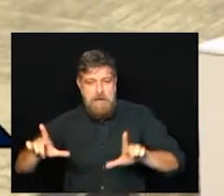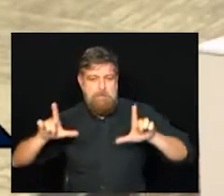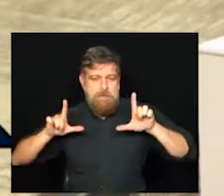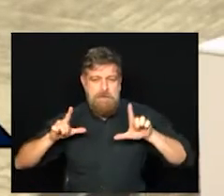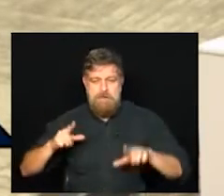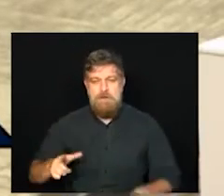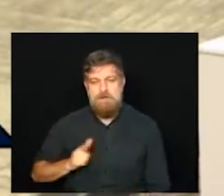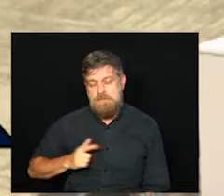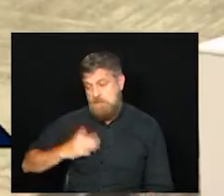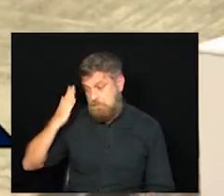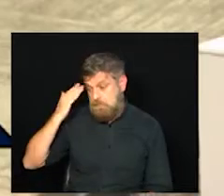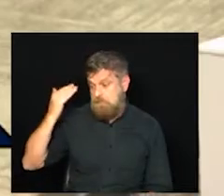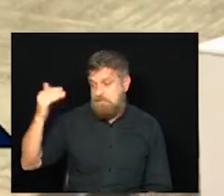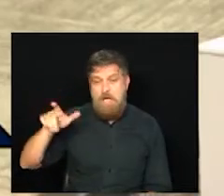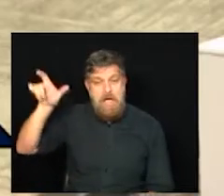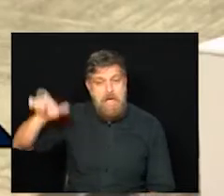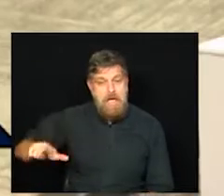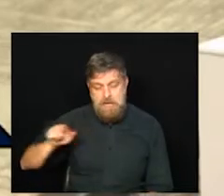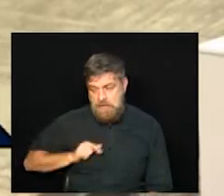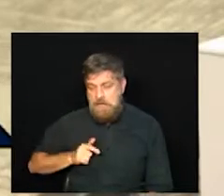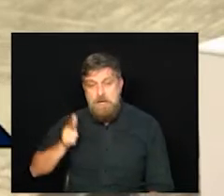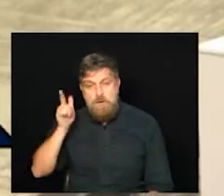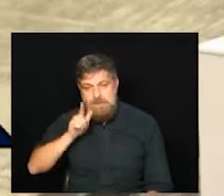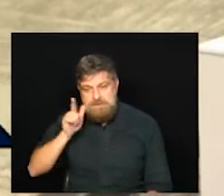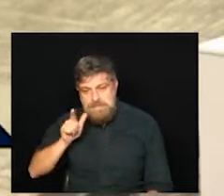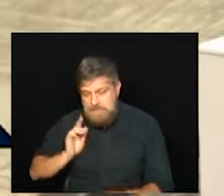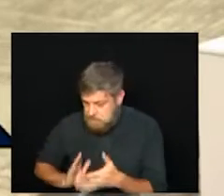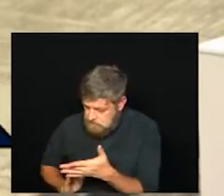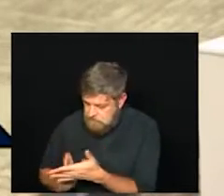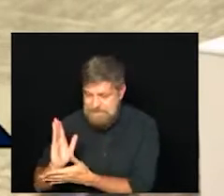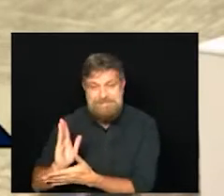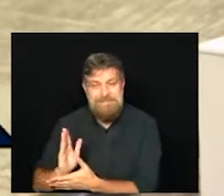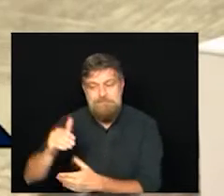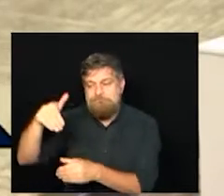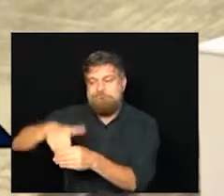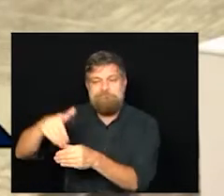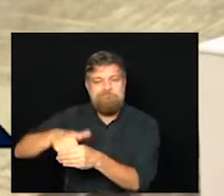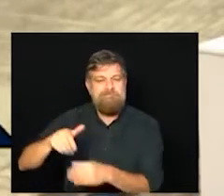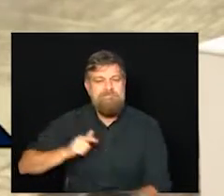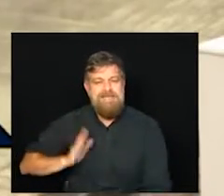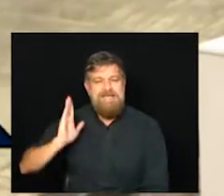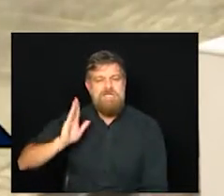personalista ou celebridade, só eles poderão, ou seja, aqueles candidatos que já têm aí